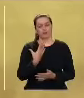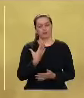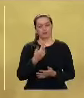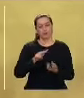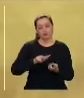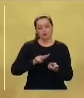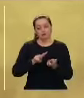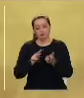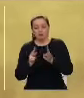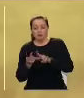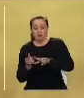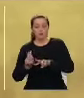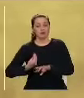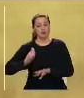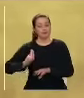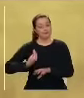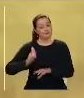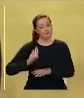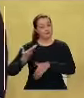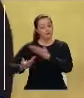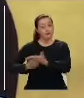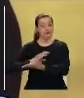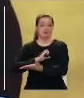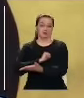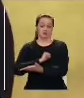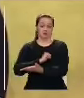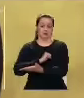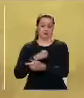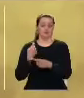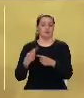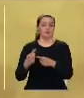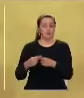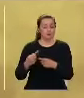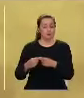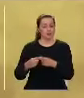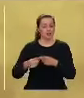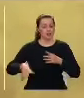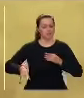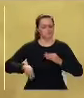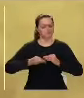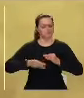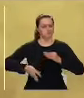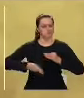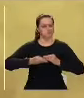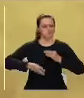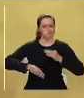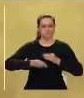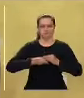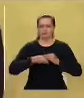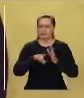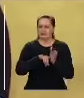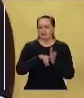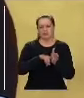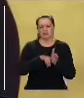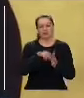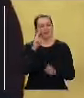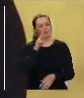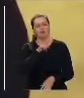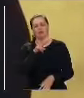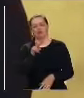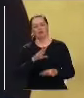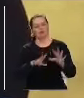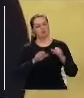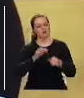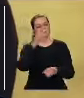vida sentimental dela, porque ela vai acarretando coisas negativas. Não, todo mundo é igual, todo mundo é